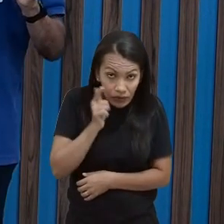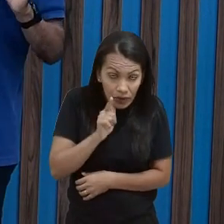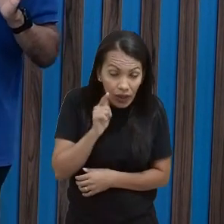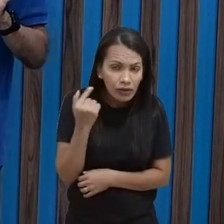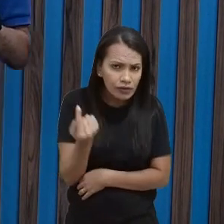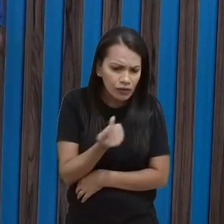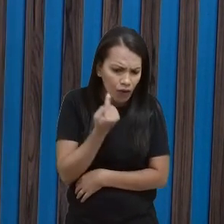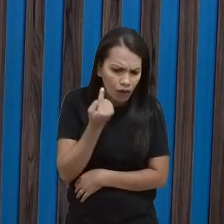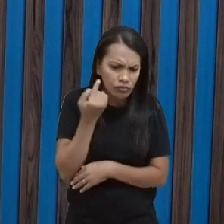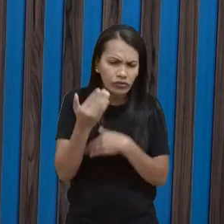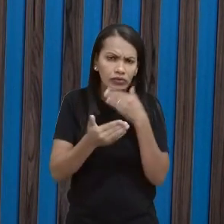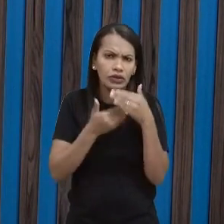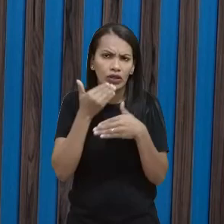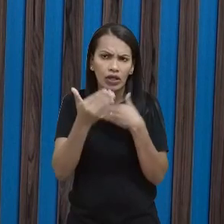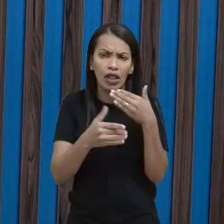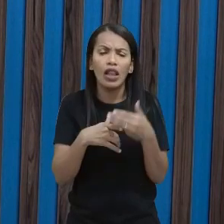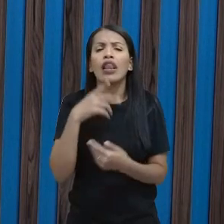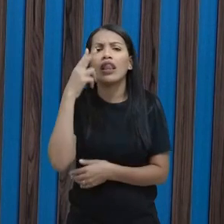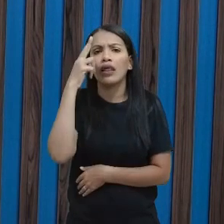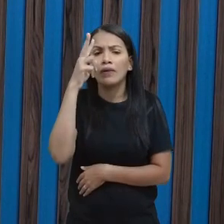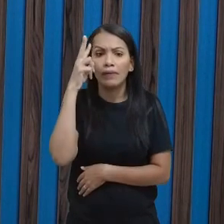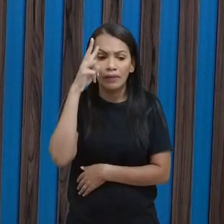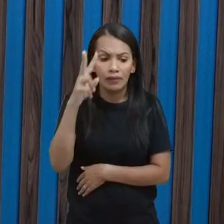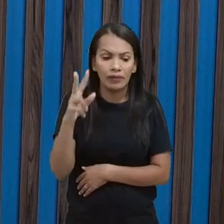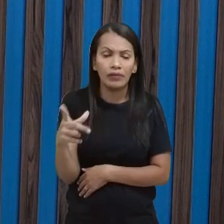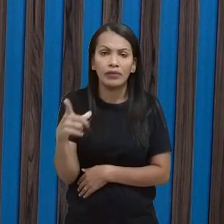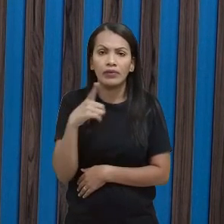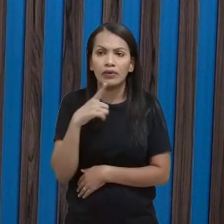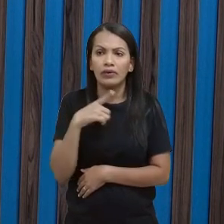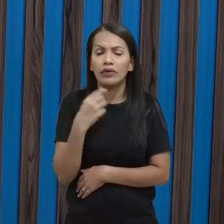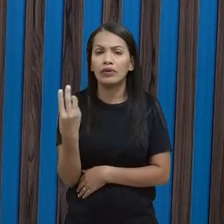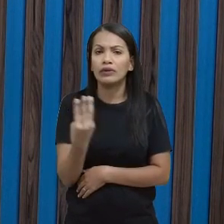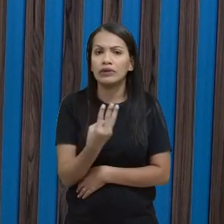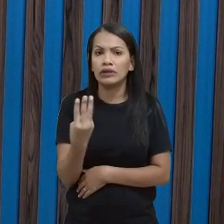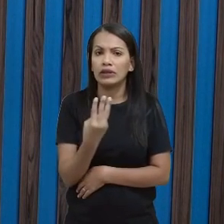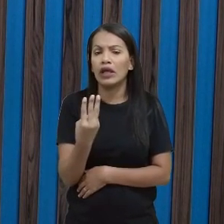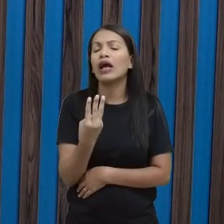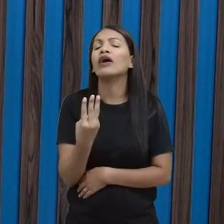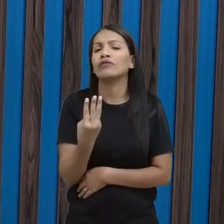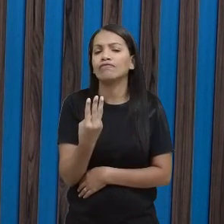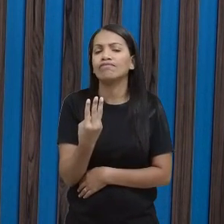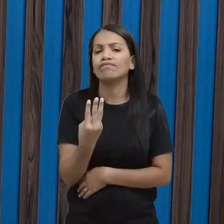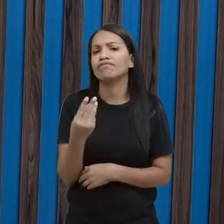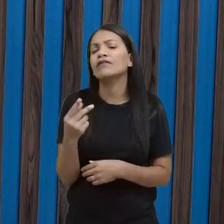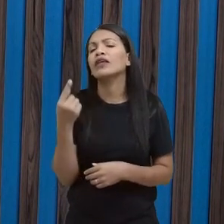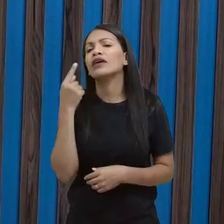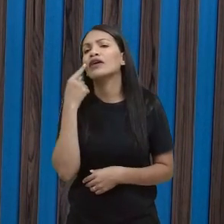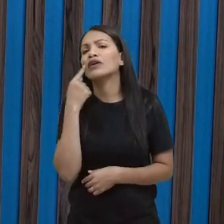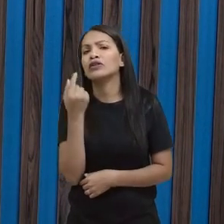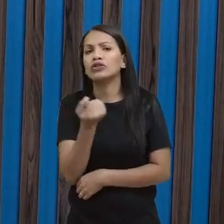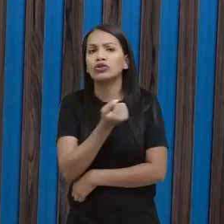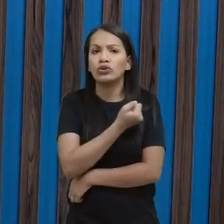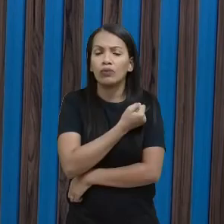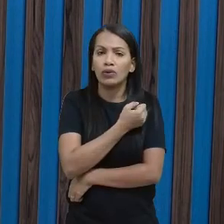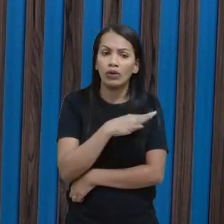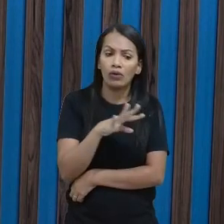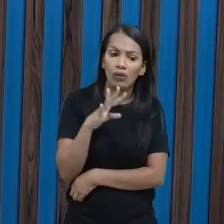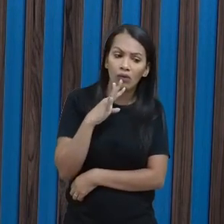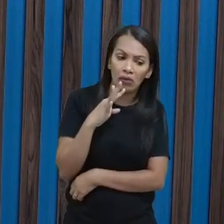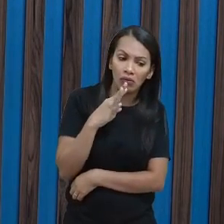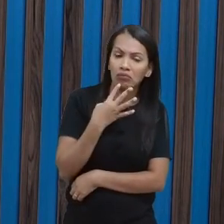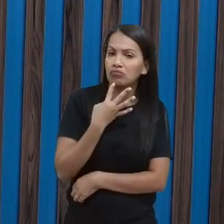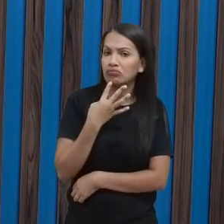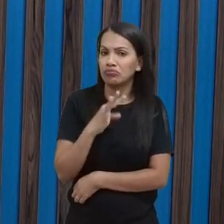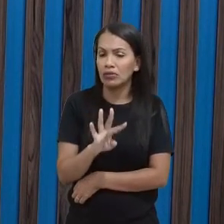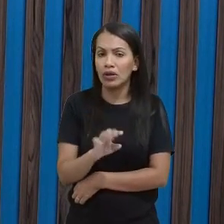Só lembrando que eu tenho 3 valores conhecidos e um valor desconhecido. Então,